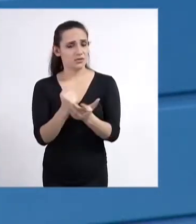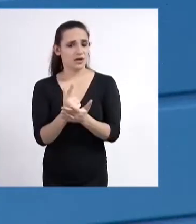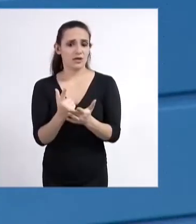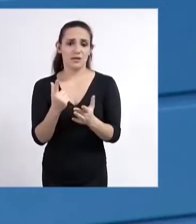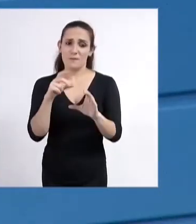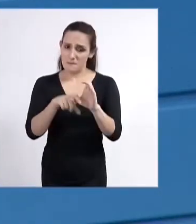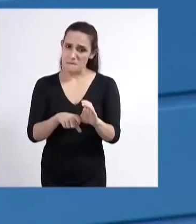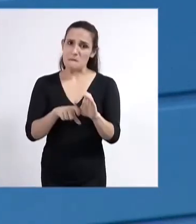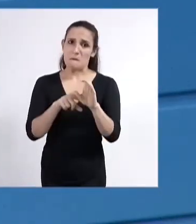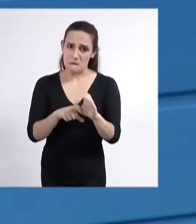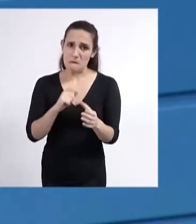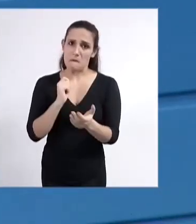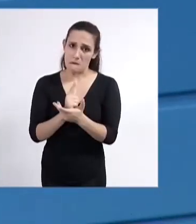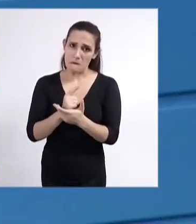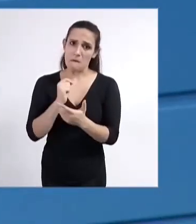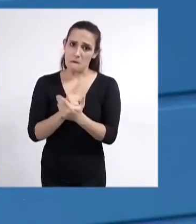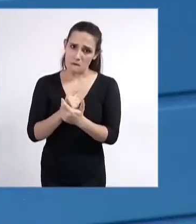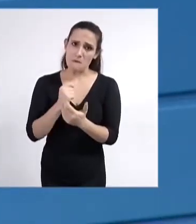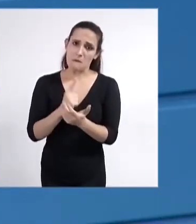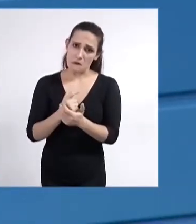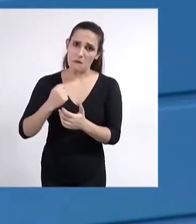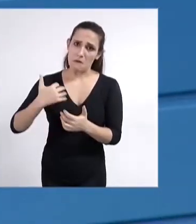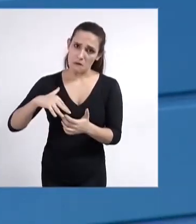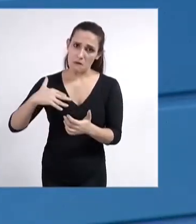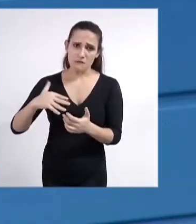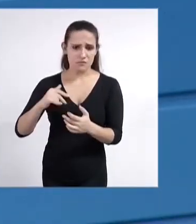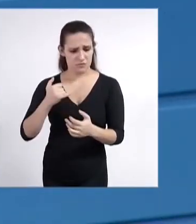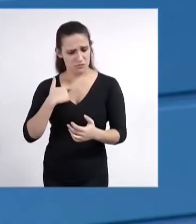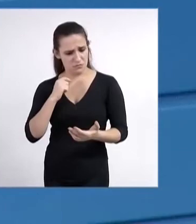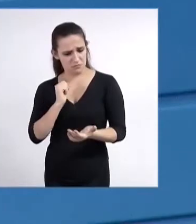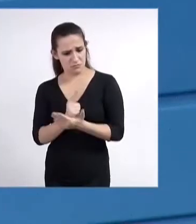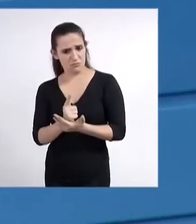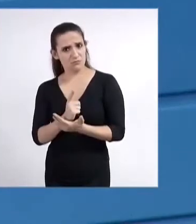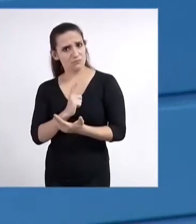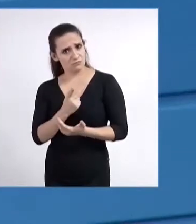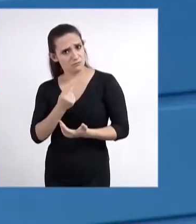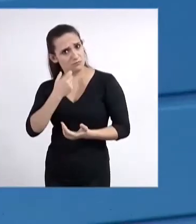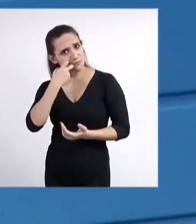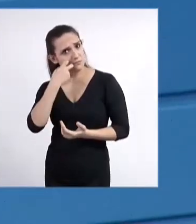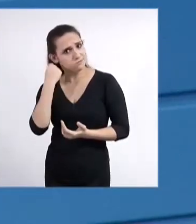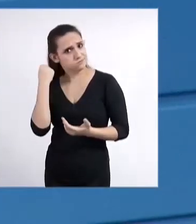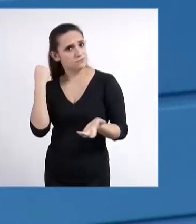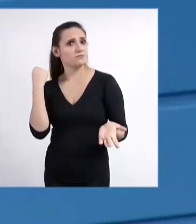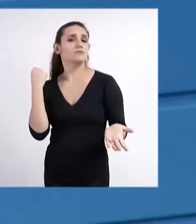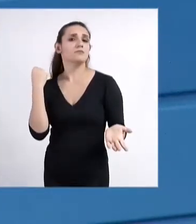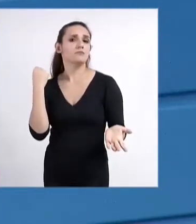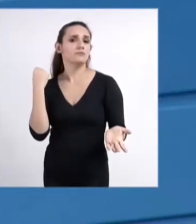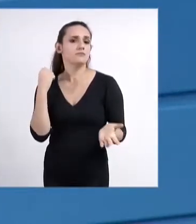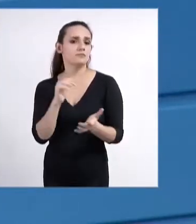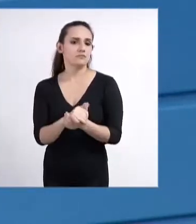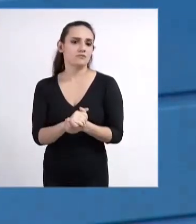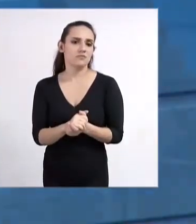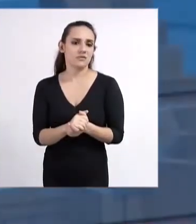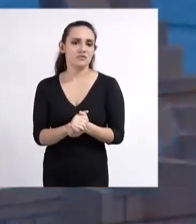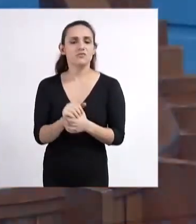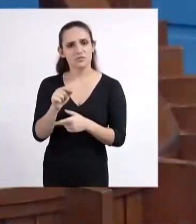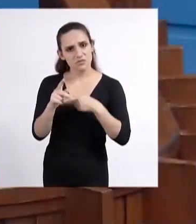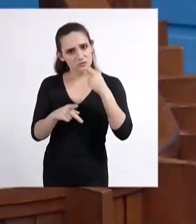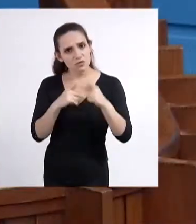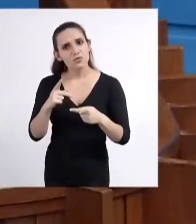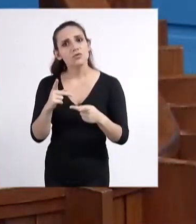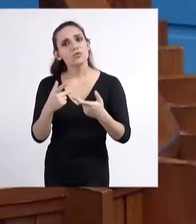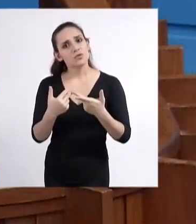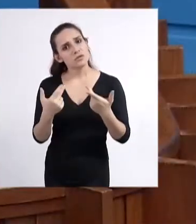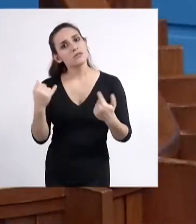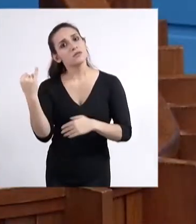continua pagando e, obviamente, se está pagando para receber um benefício. Vossa Excelência destacou pontos